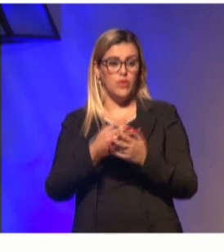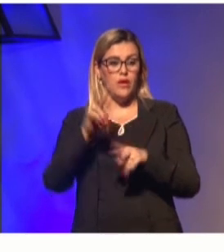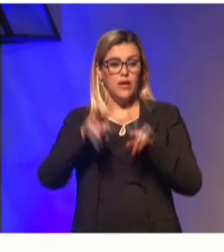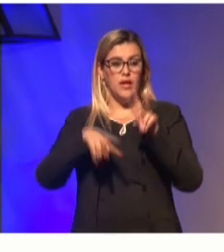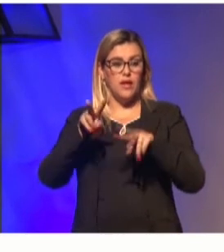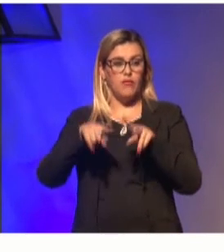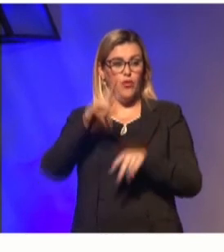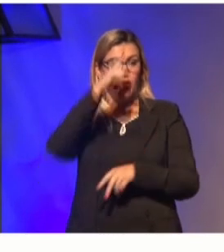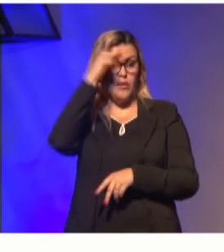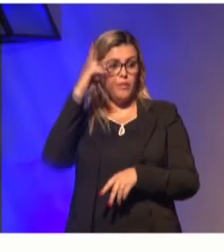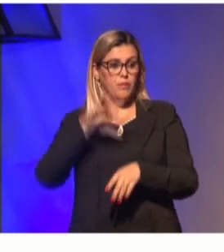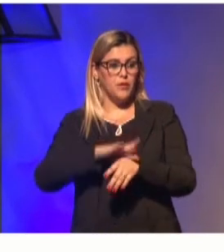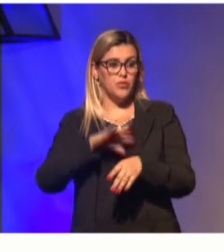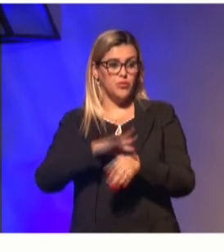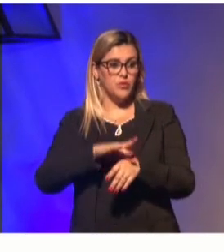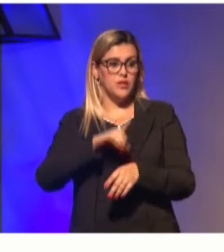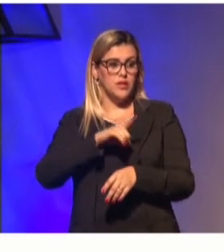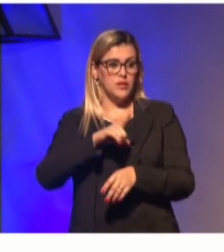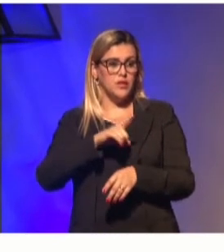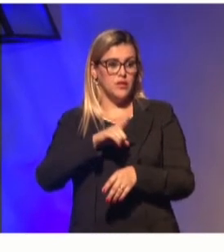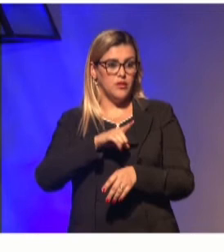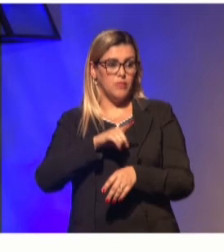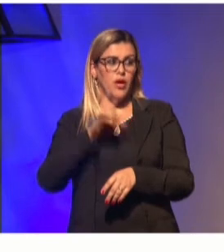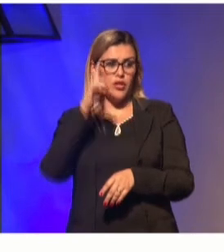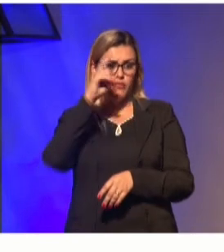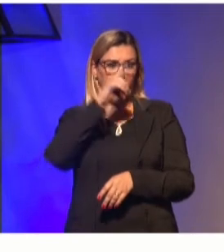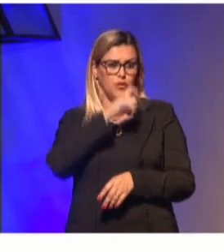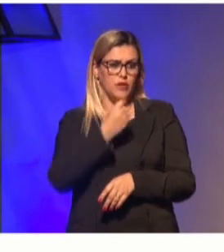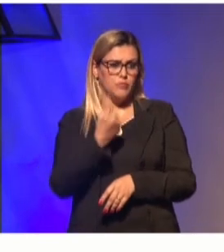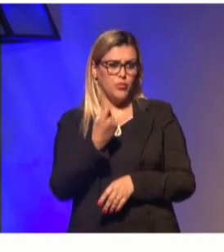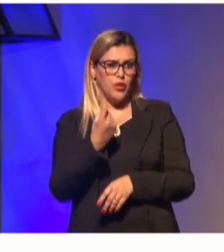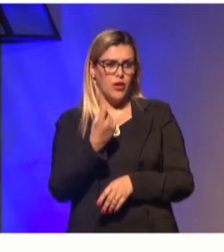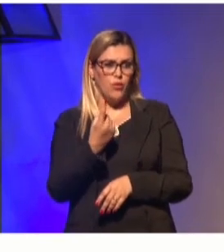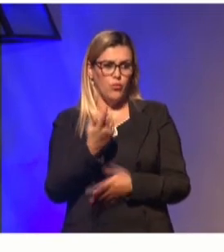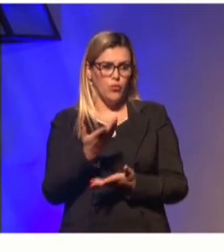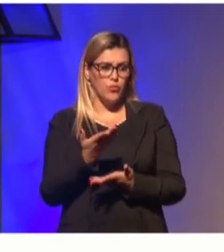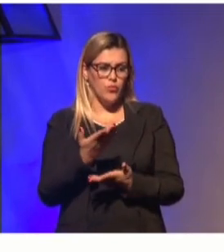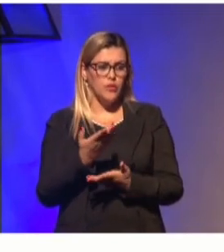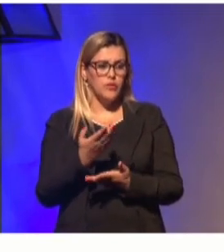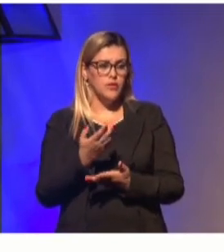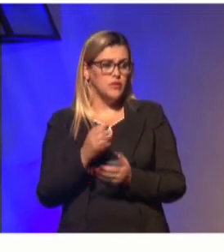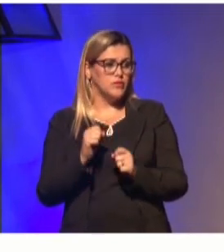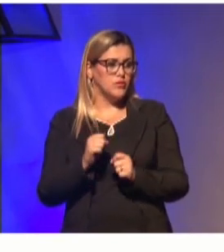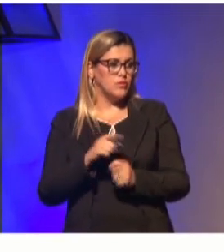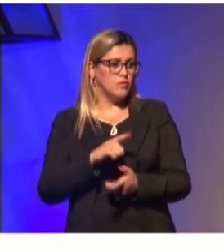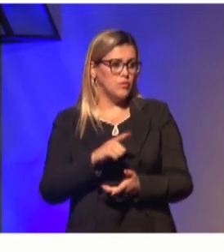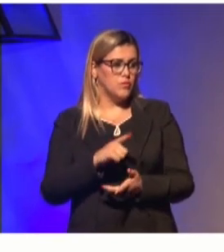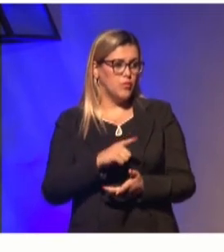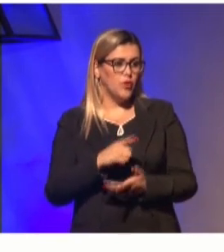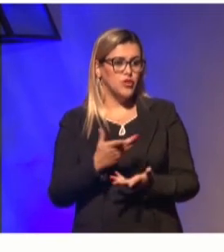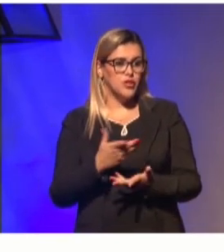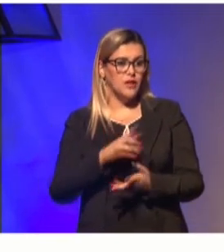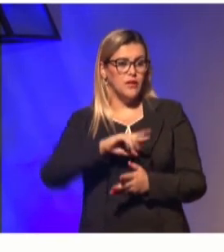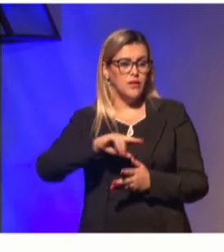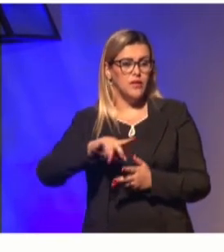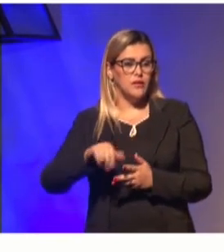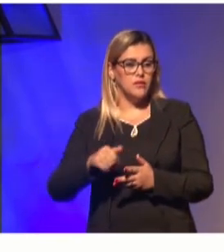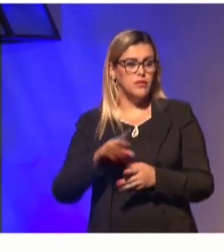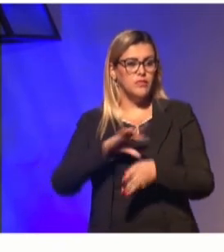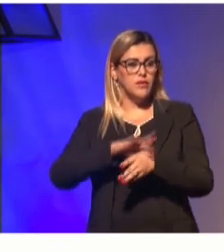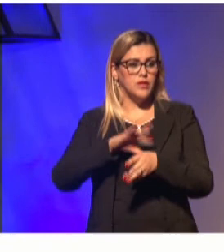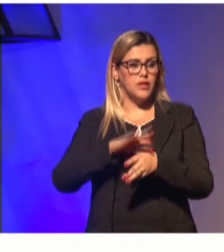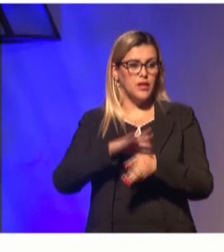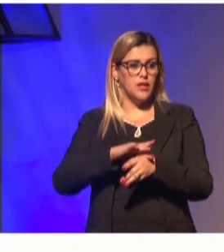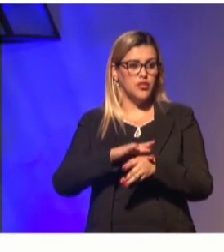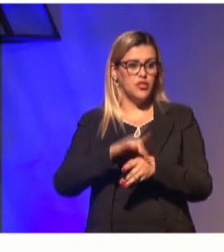com lesão de plexo braquial. Imagino também a dificuldade, né? Porque a lesão do plexo ela pode ser pré-ganglionar, de tronco, diferentes